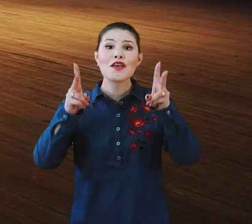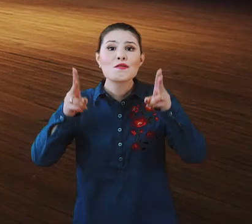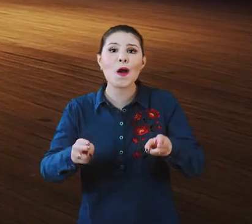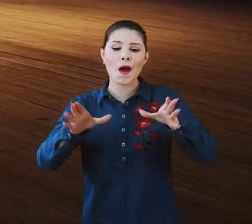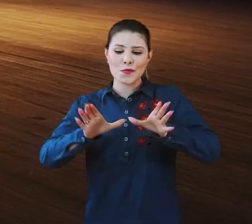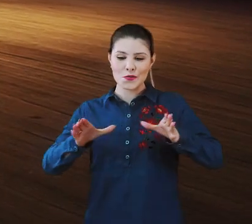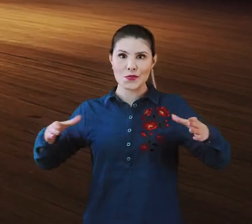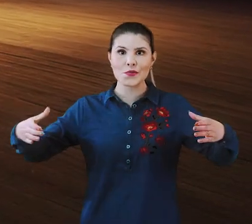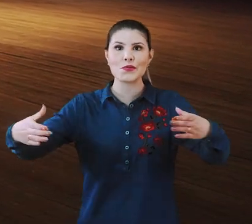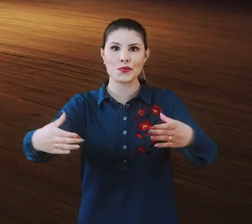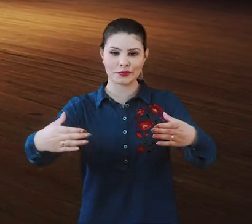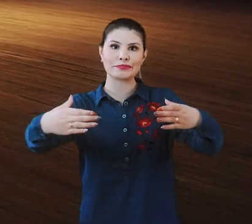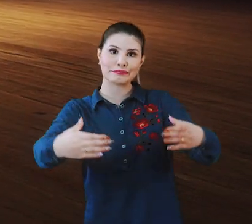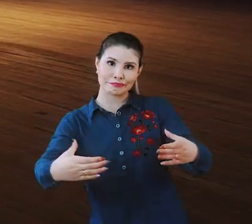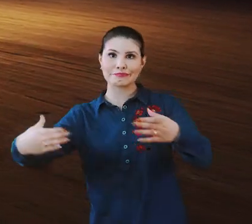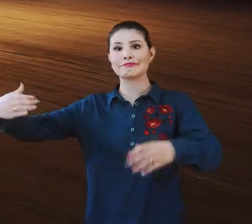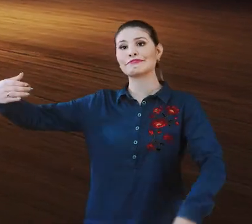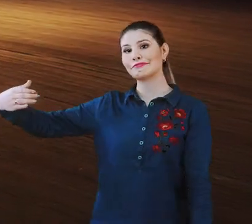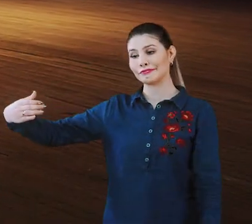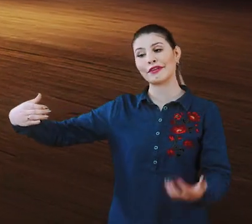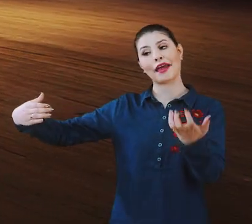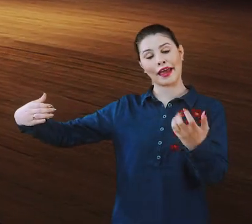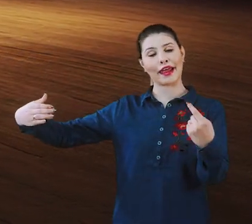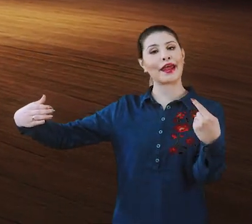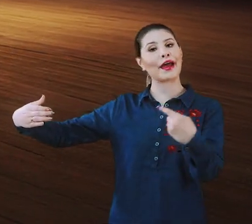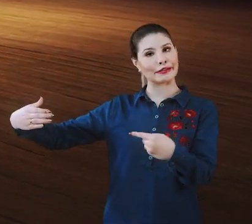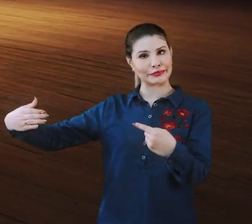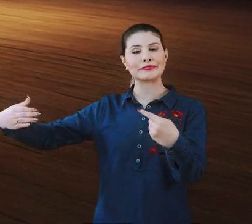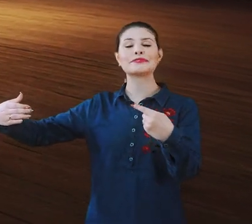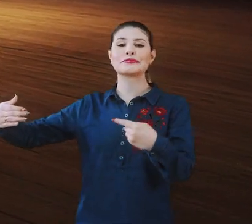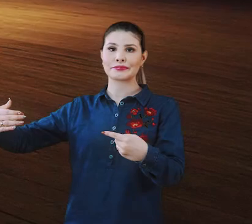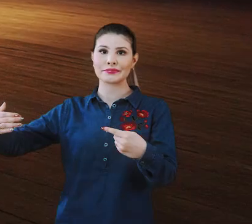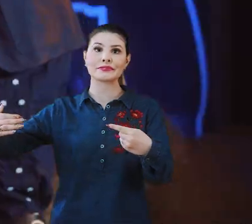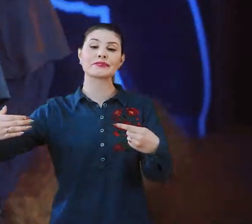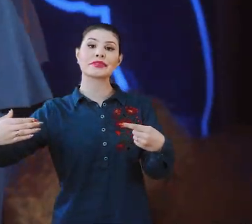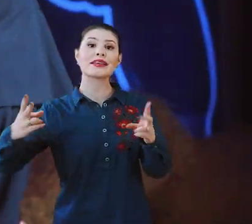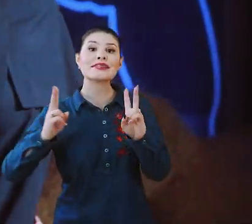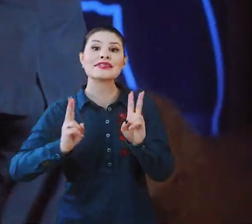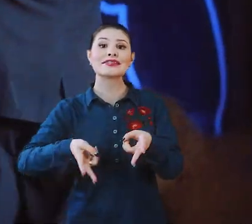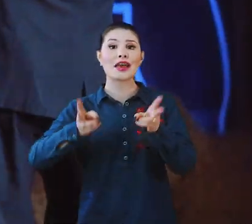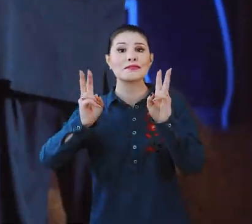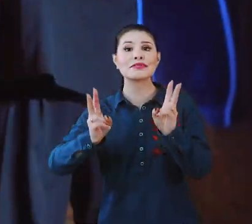ser balaio, balaio eu queria ser, para andar de